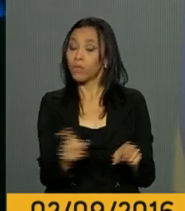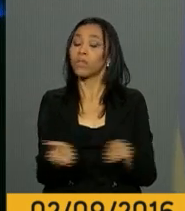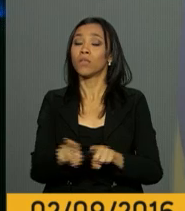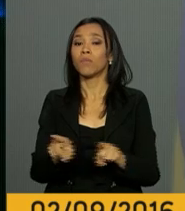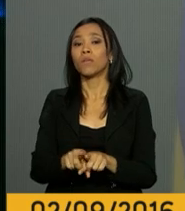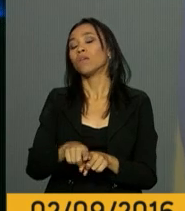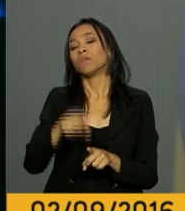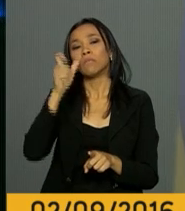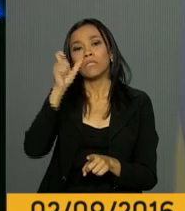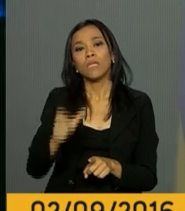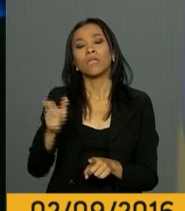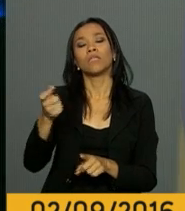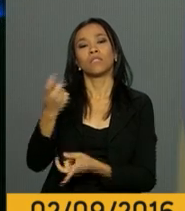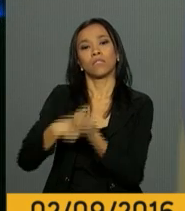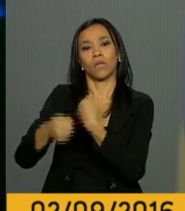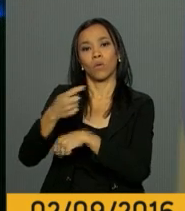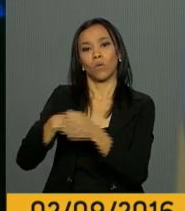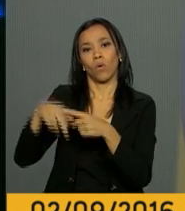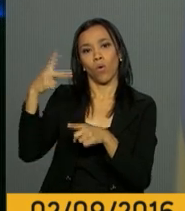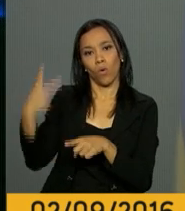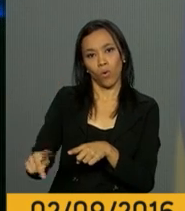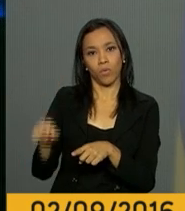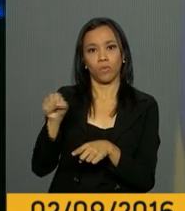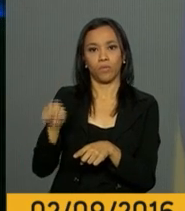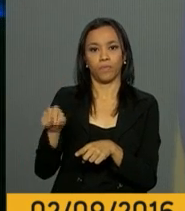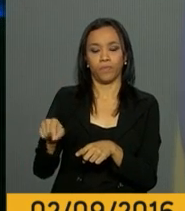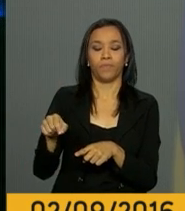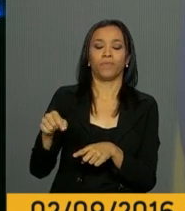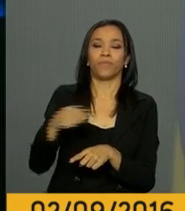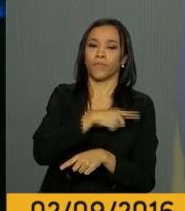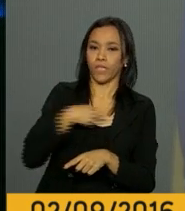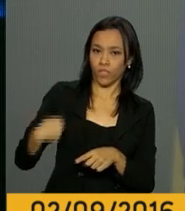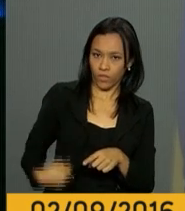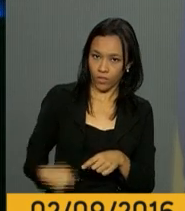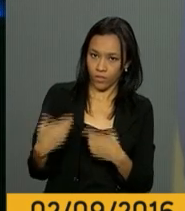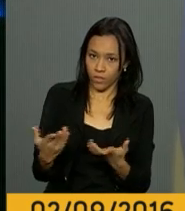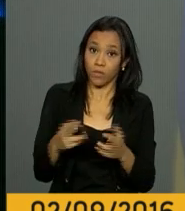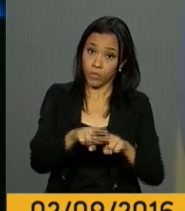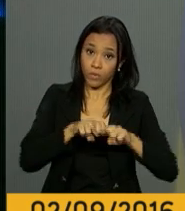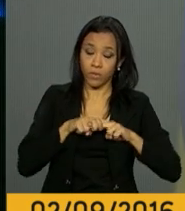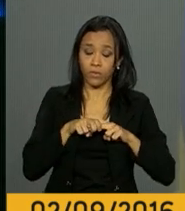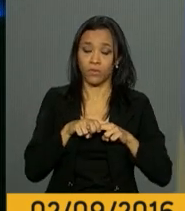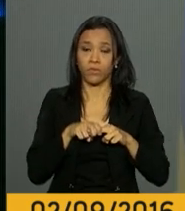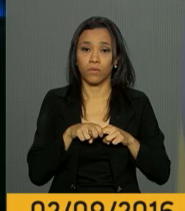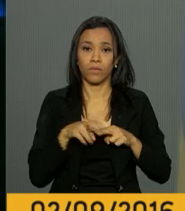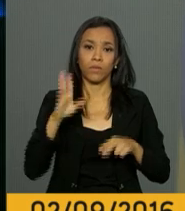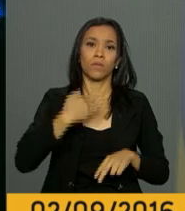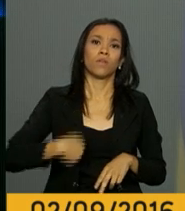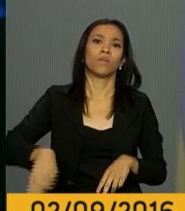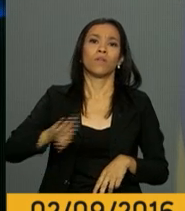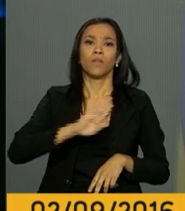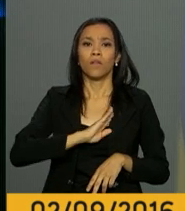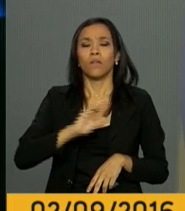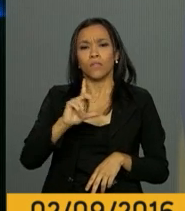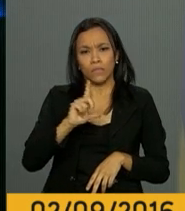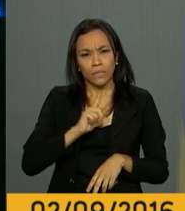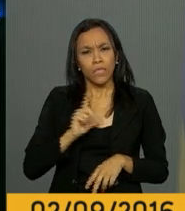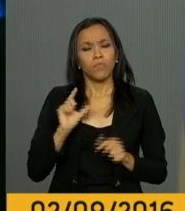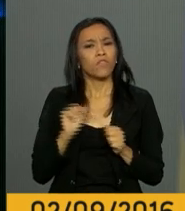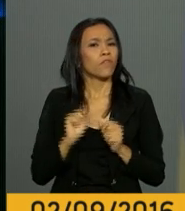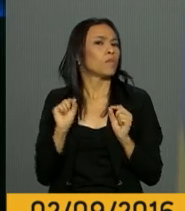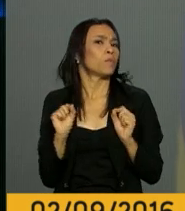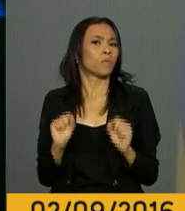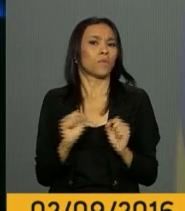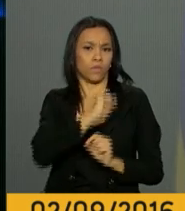interesses econômicos da China. Portanto, nós temos feito no